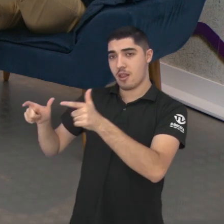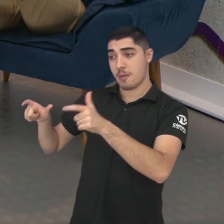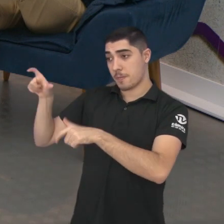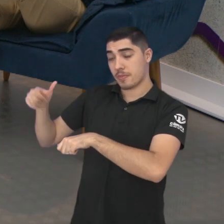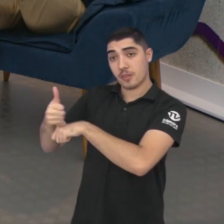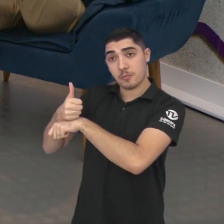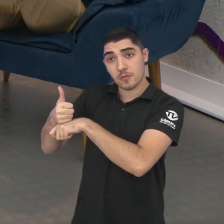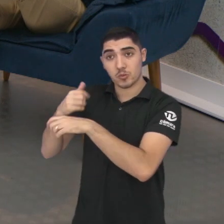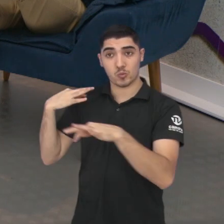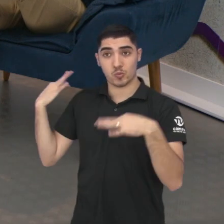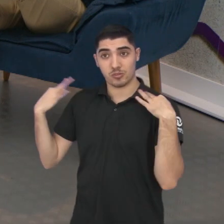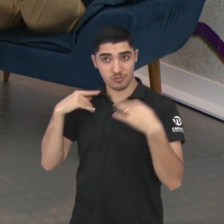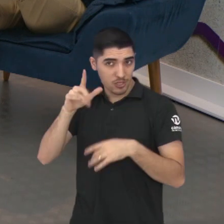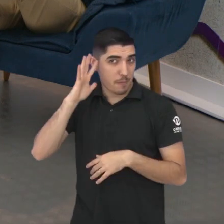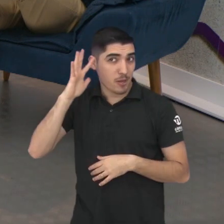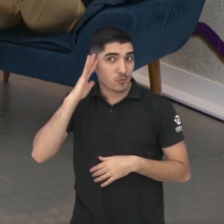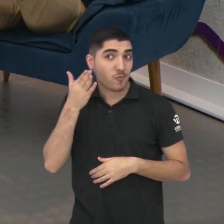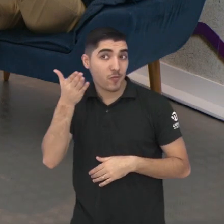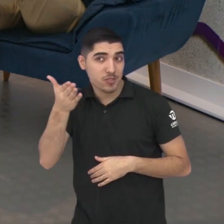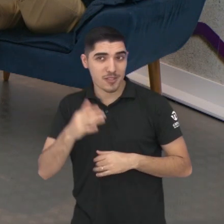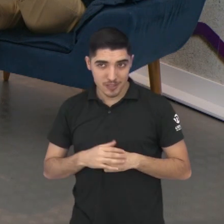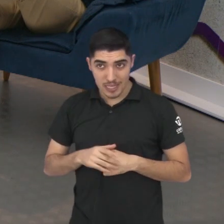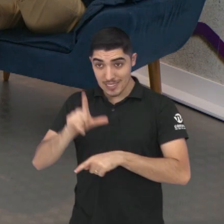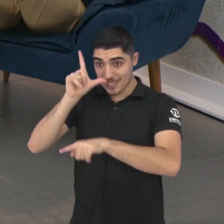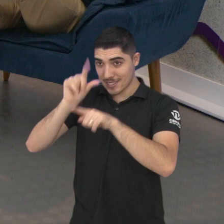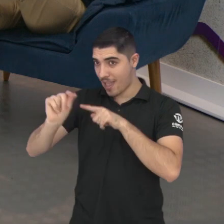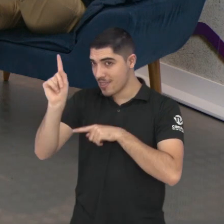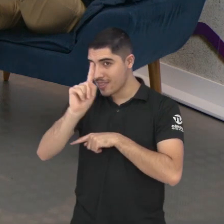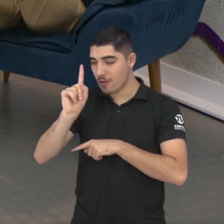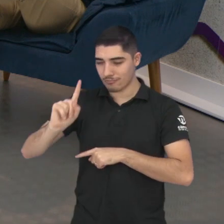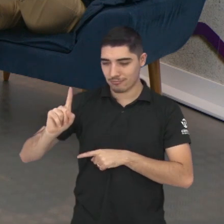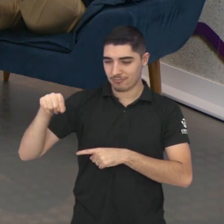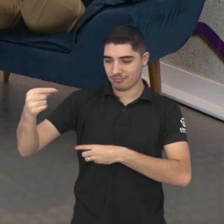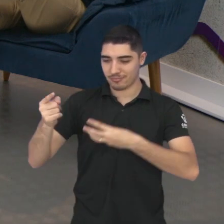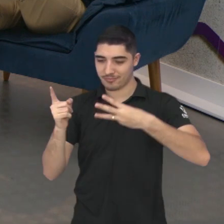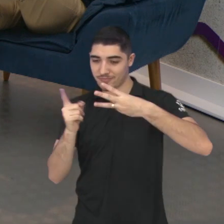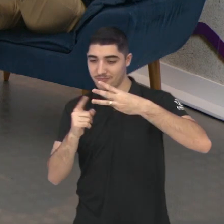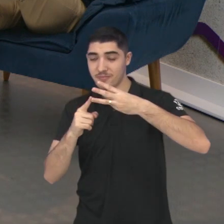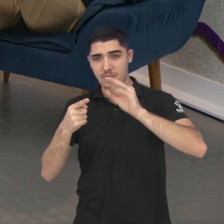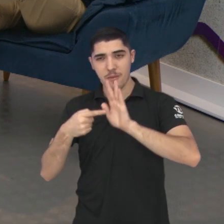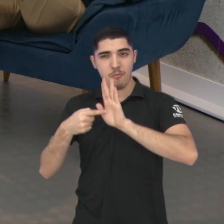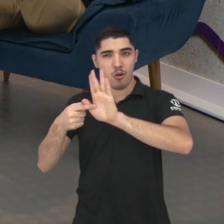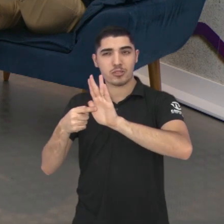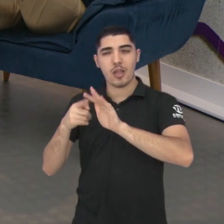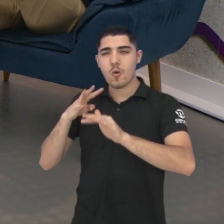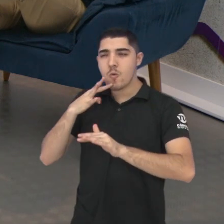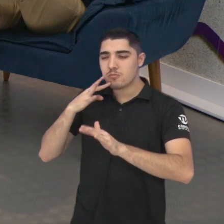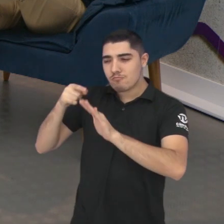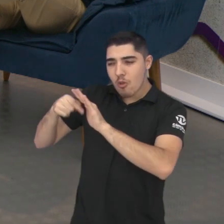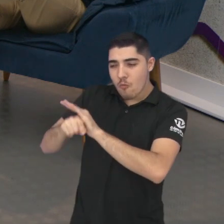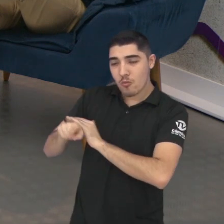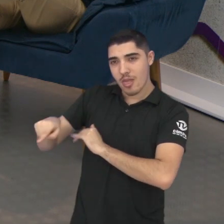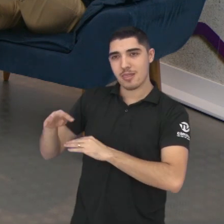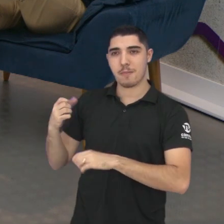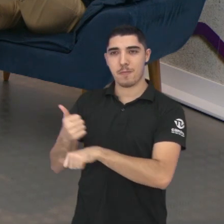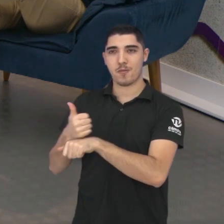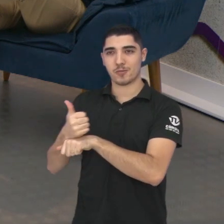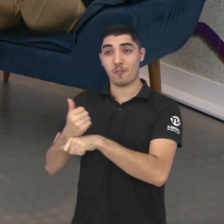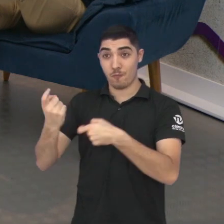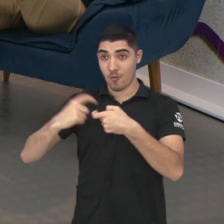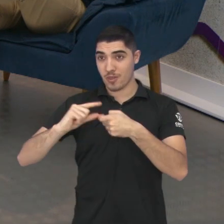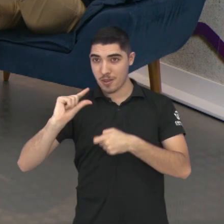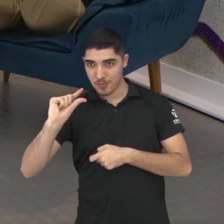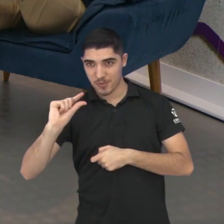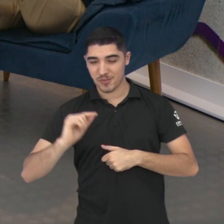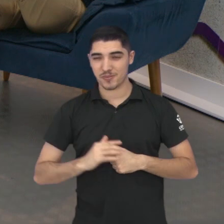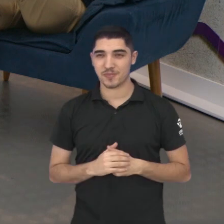também a profissão de turismo. Já pensou nisso? Então não saia daí, porque no próximo bloco vamos aprofundar um pouco mais sobre essa